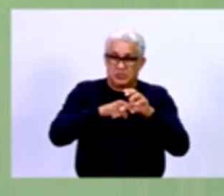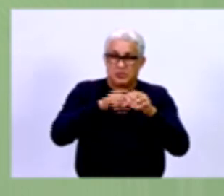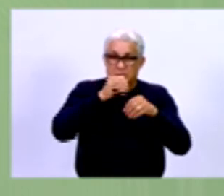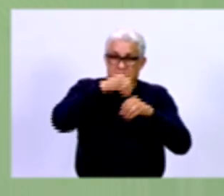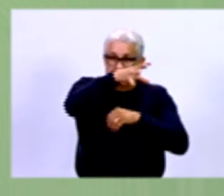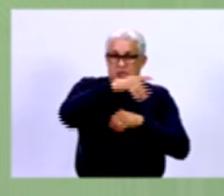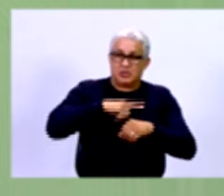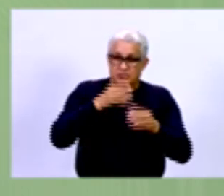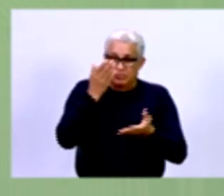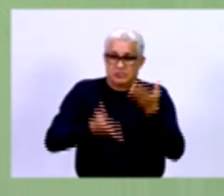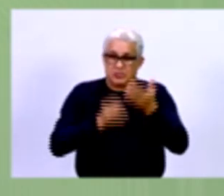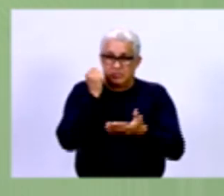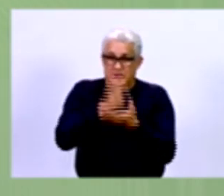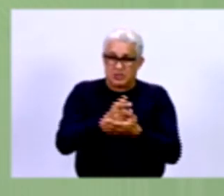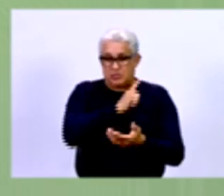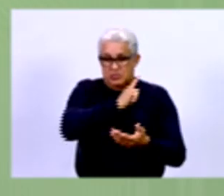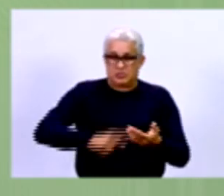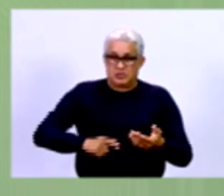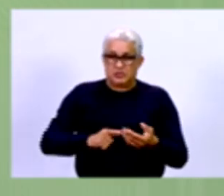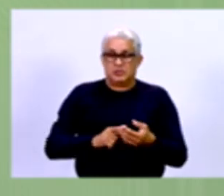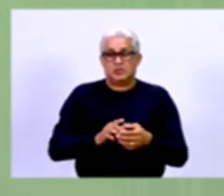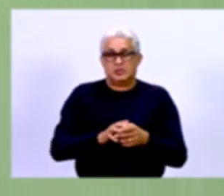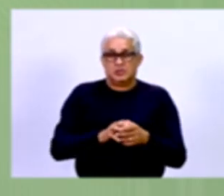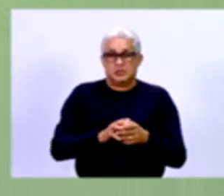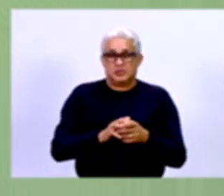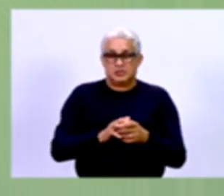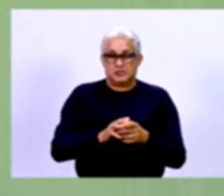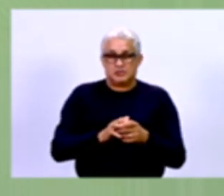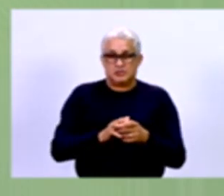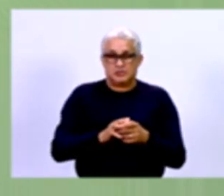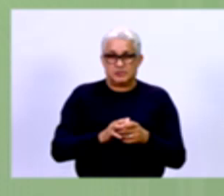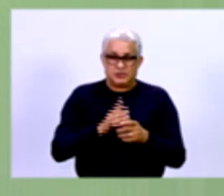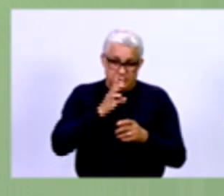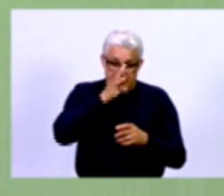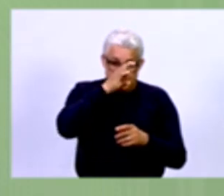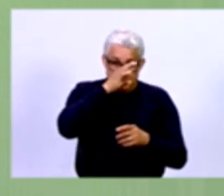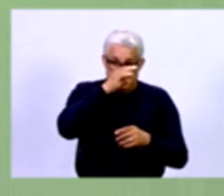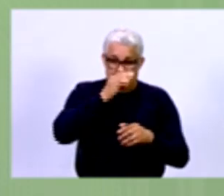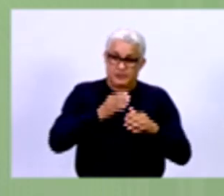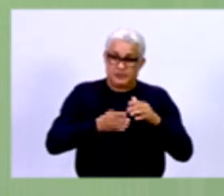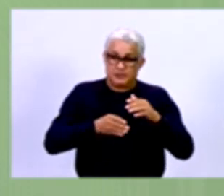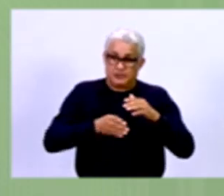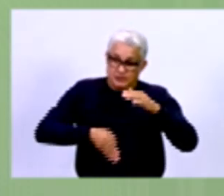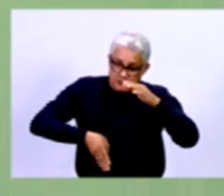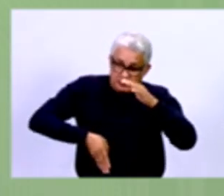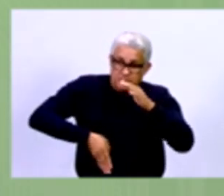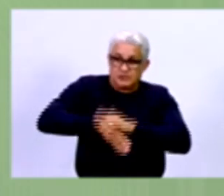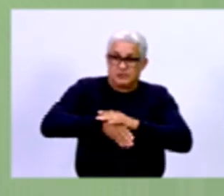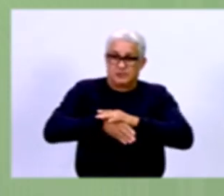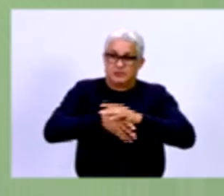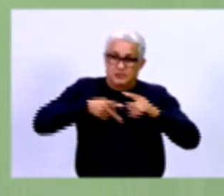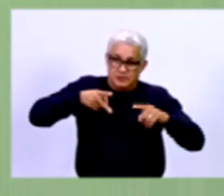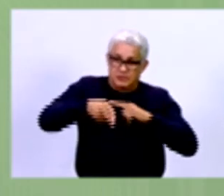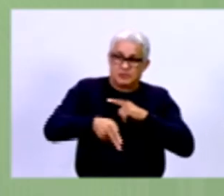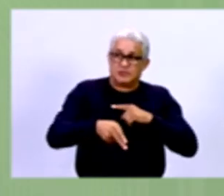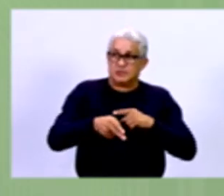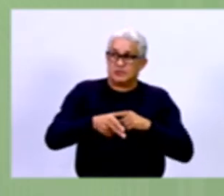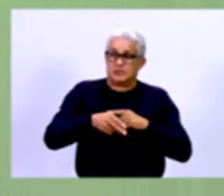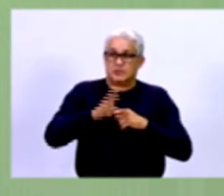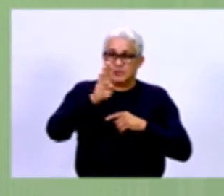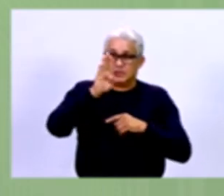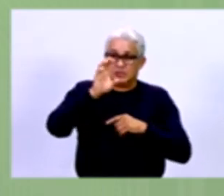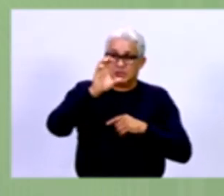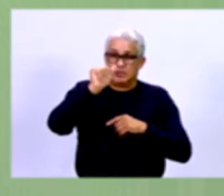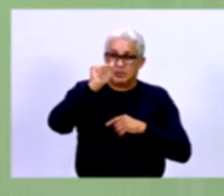de pagamento, os governos são forçados a intervir no mercado cambial. Já foi a nossa realidade mais forte, né,